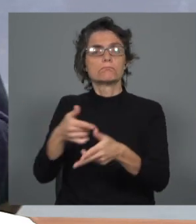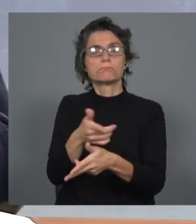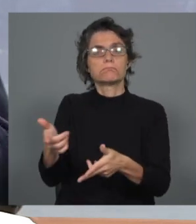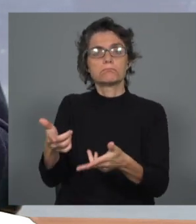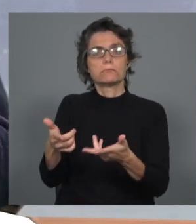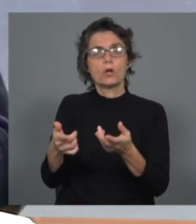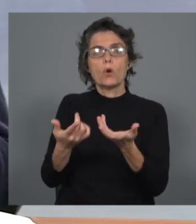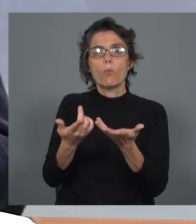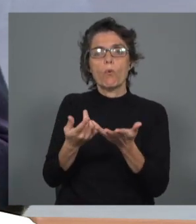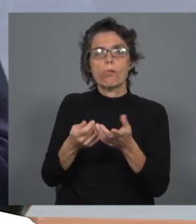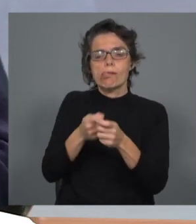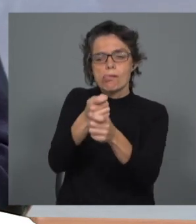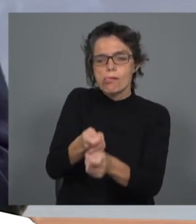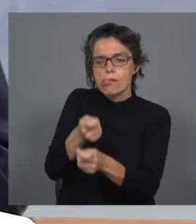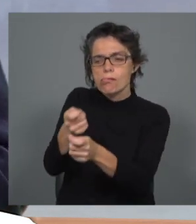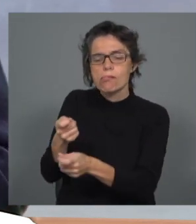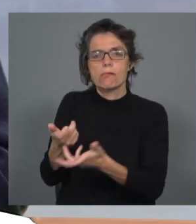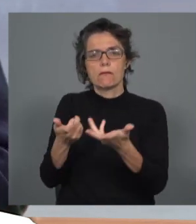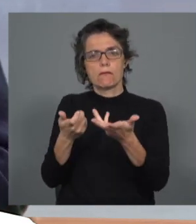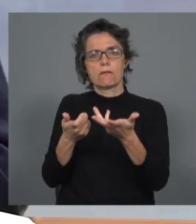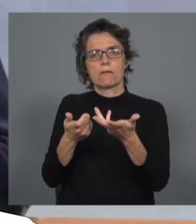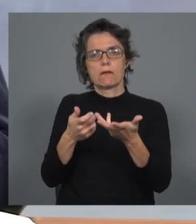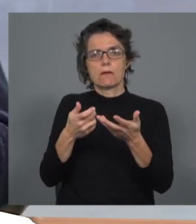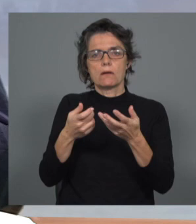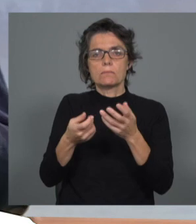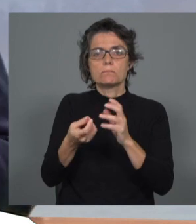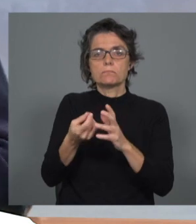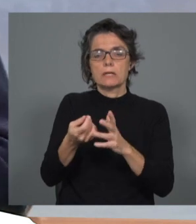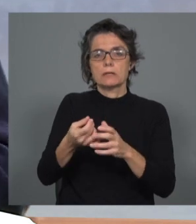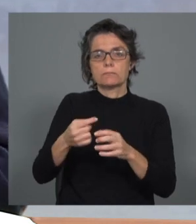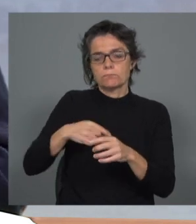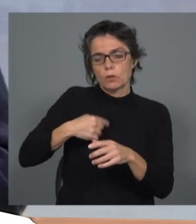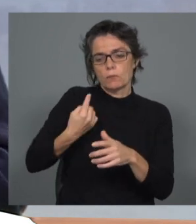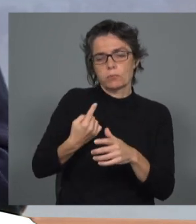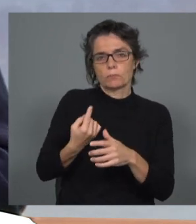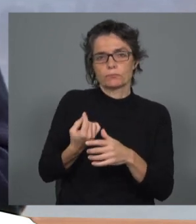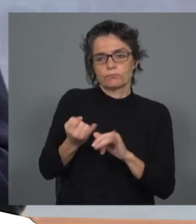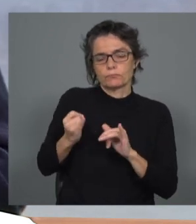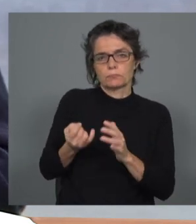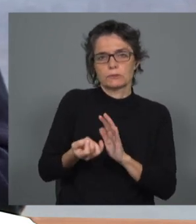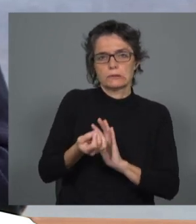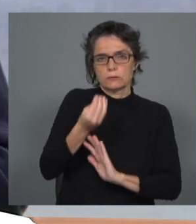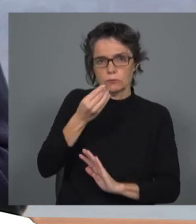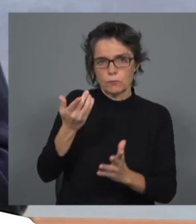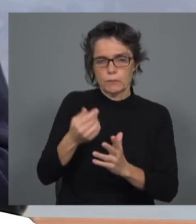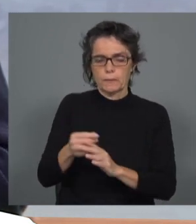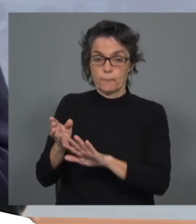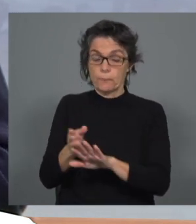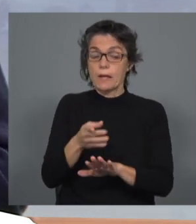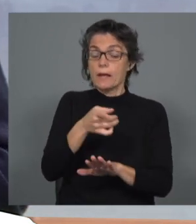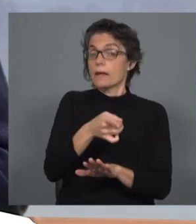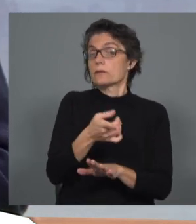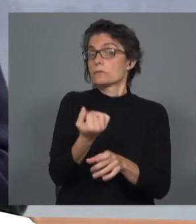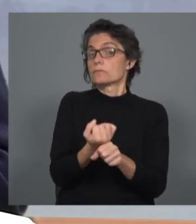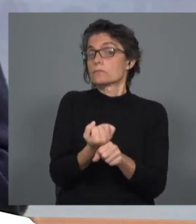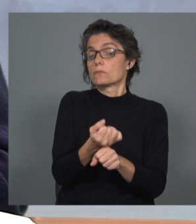alguns vegetais e, portanto, assegurar de alguma maneira a sobrevivência delas. E é, no fundo, um